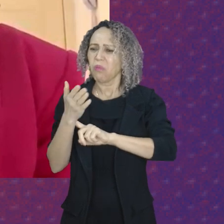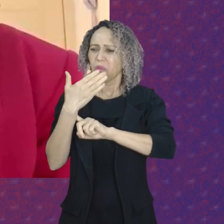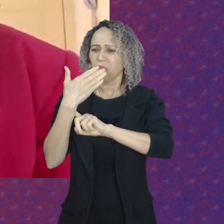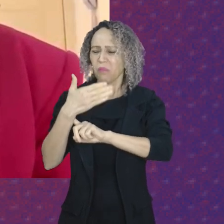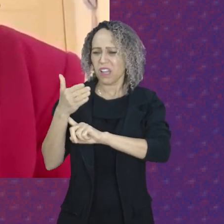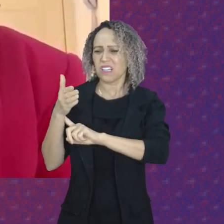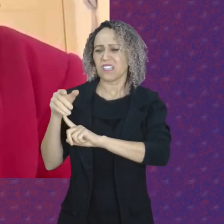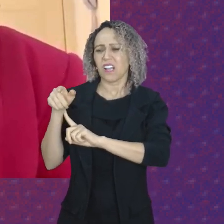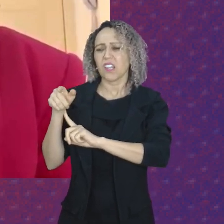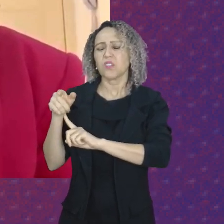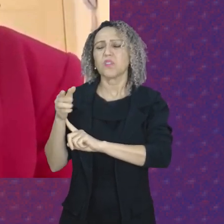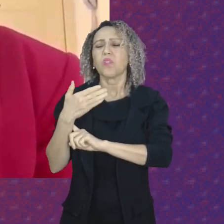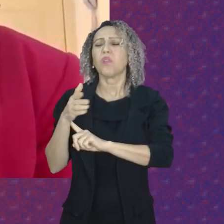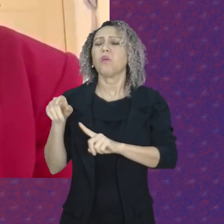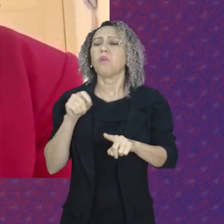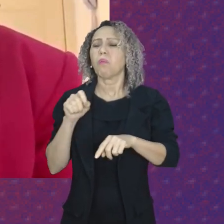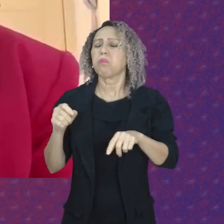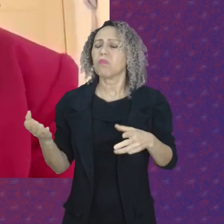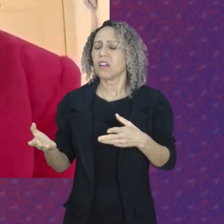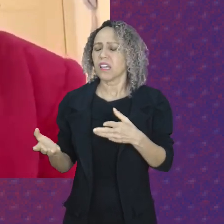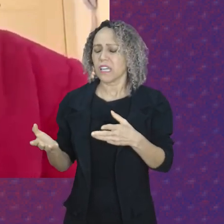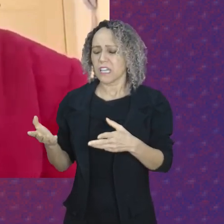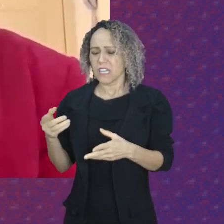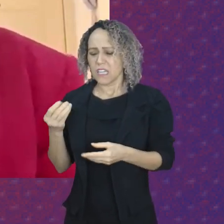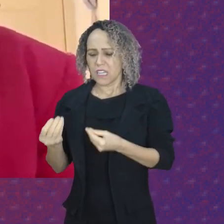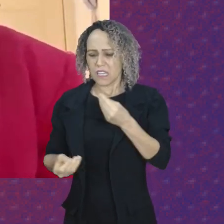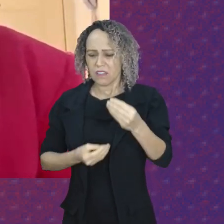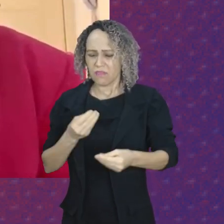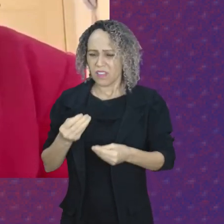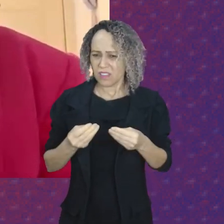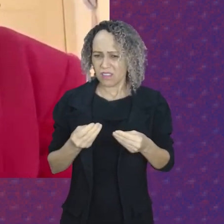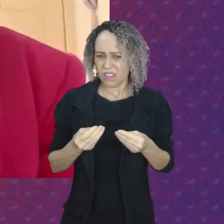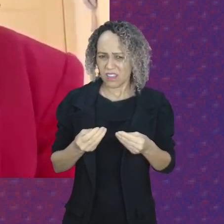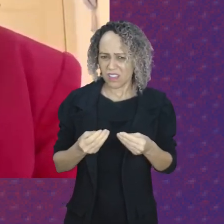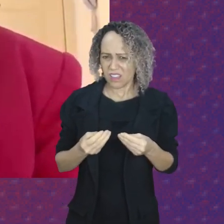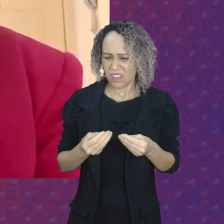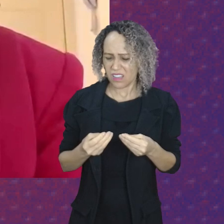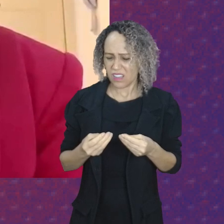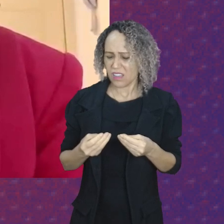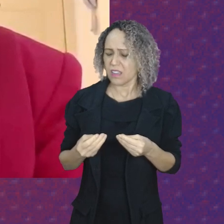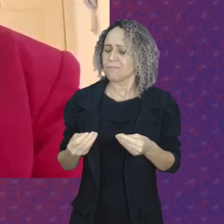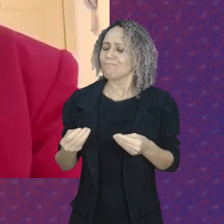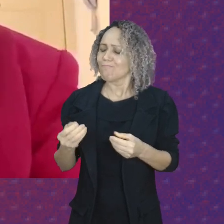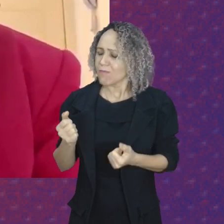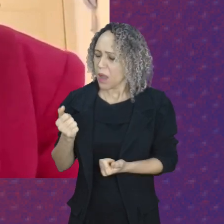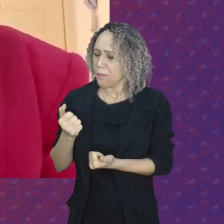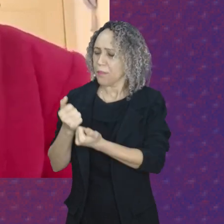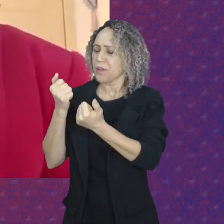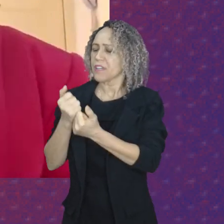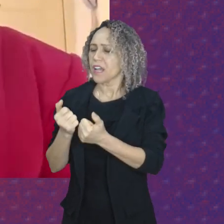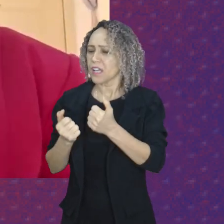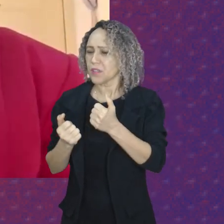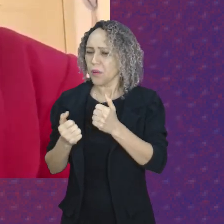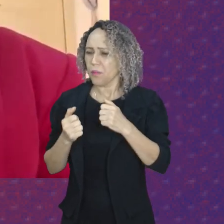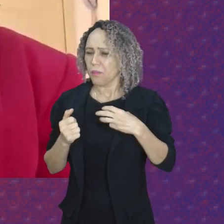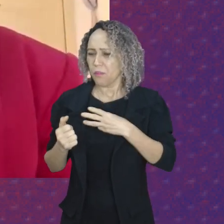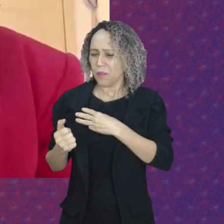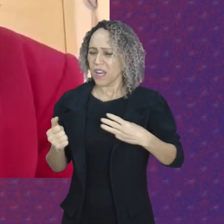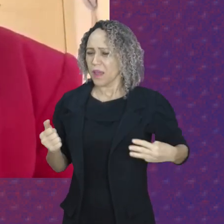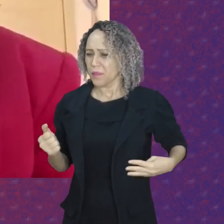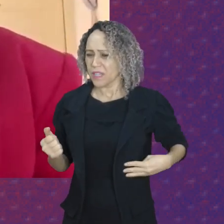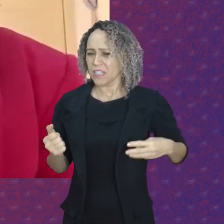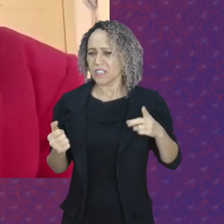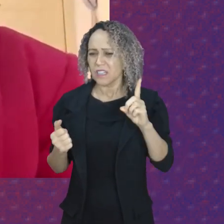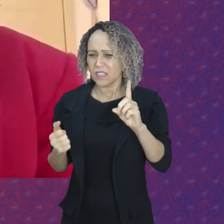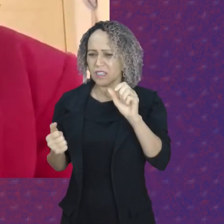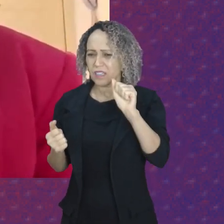internacionais, contou com ampla anuência e entusiasmo da ministra Damares, né? Outro exemplo é o ingresso do Brasil em